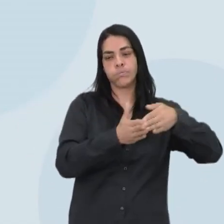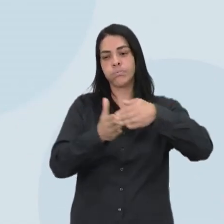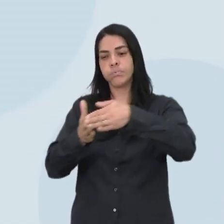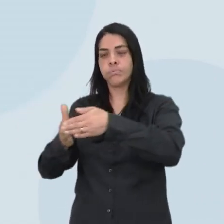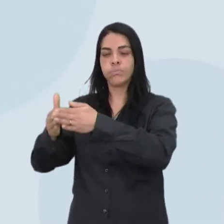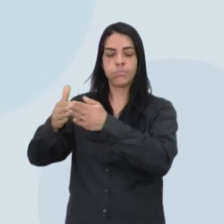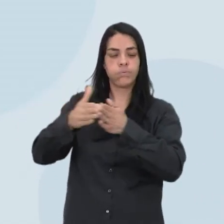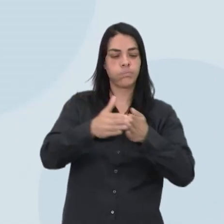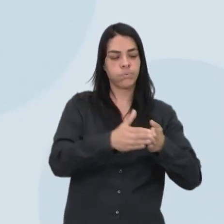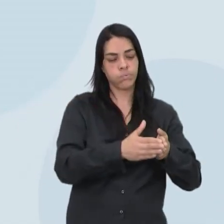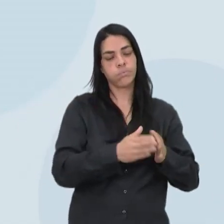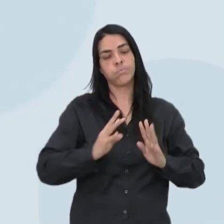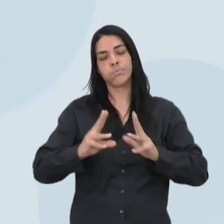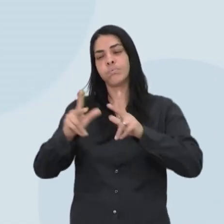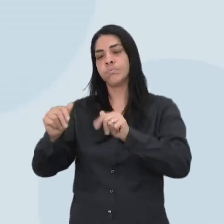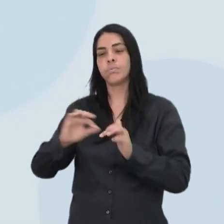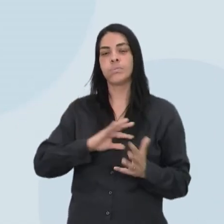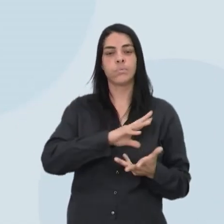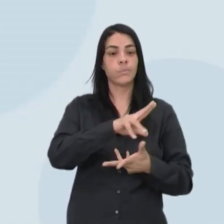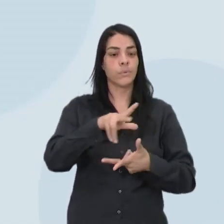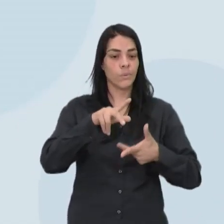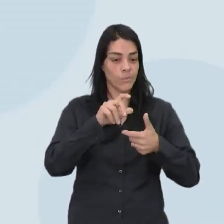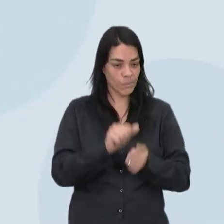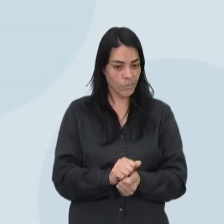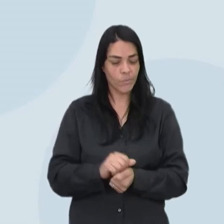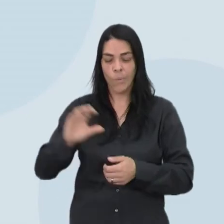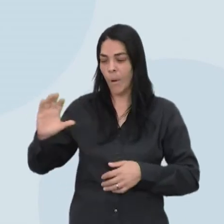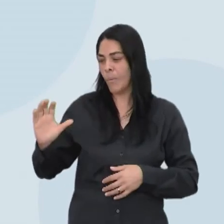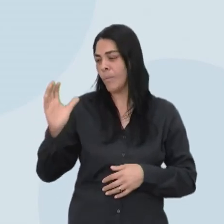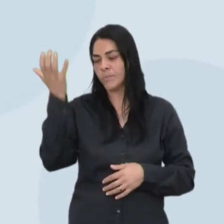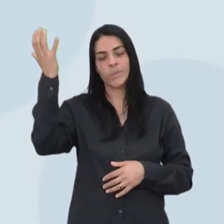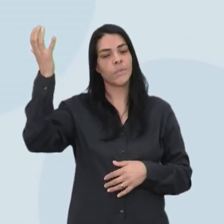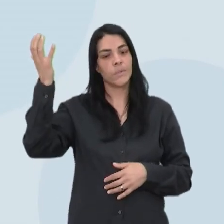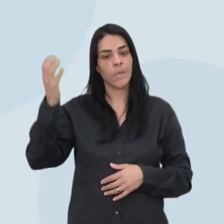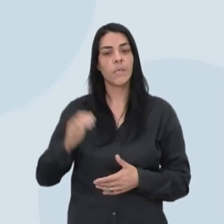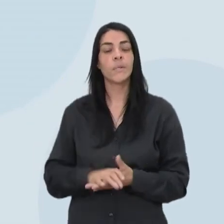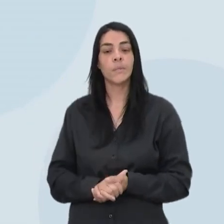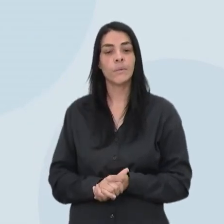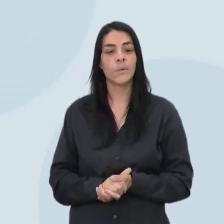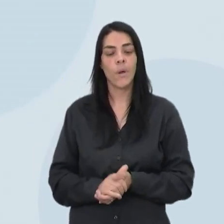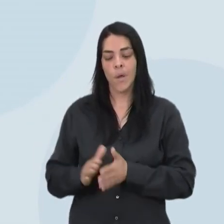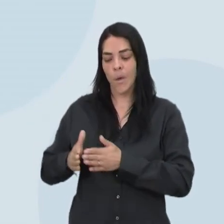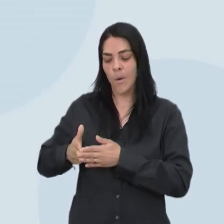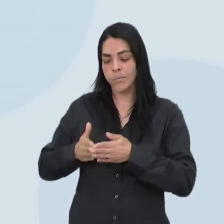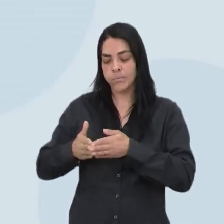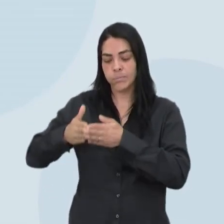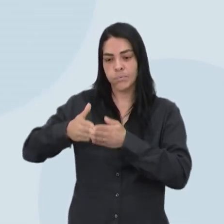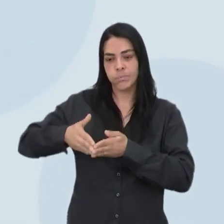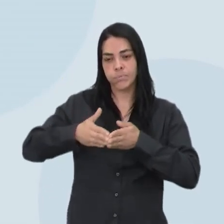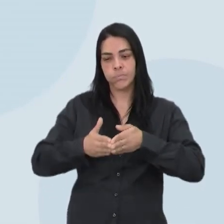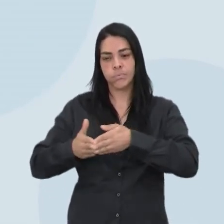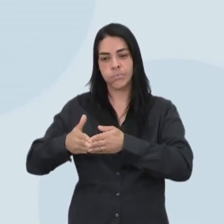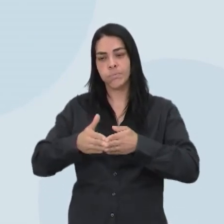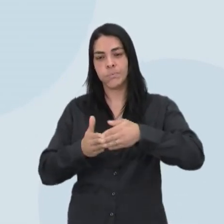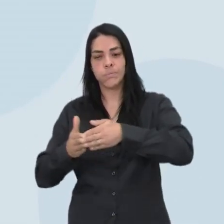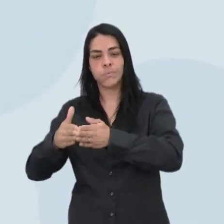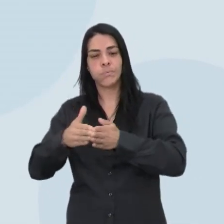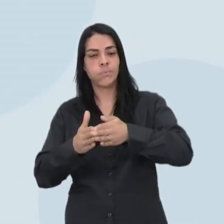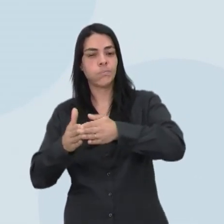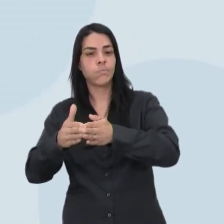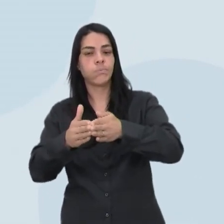isso começou a acontecer cada vez mais, só o fato de estar navegando pelo mundo, ele estava, querendo ou